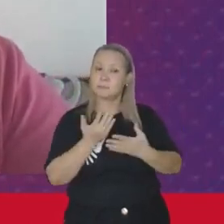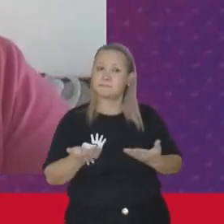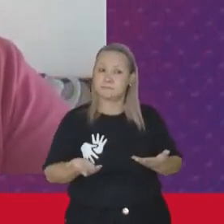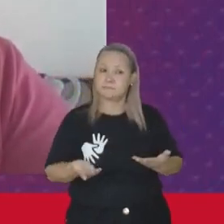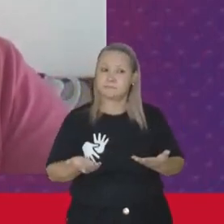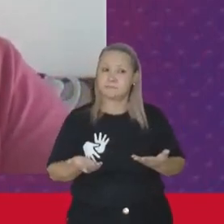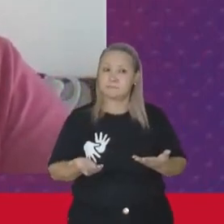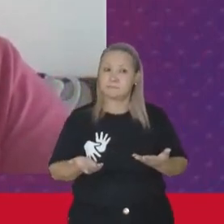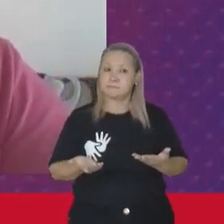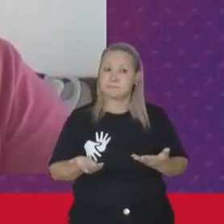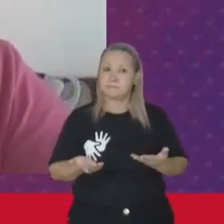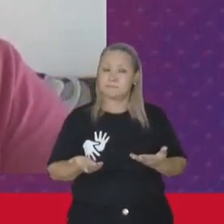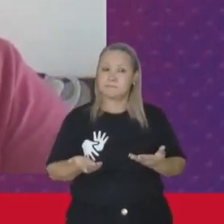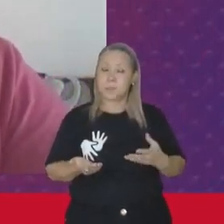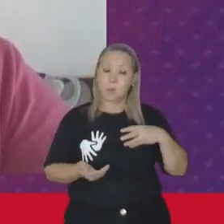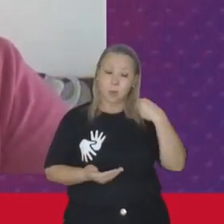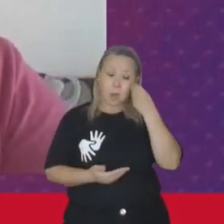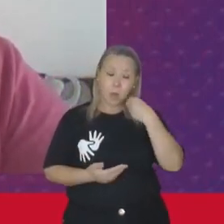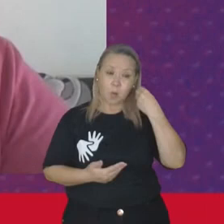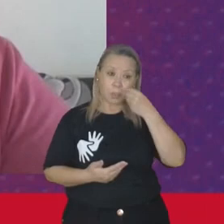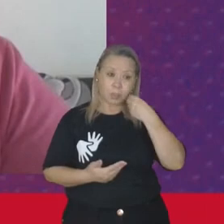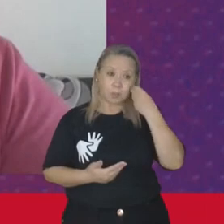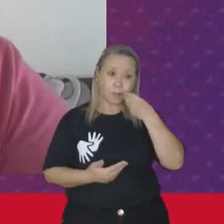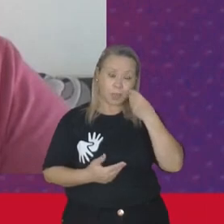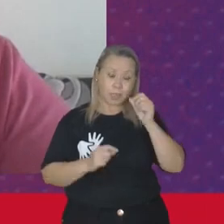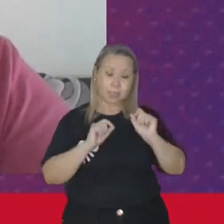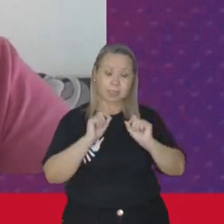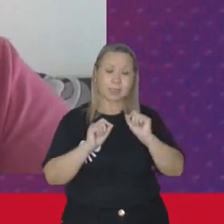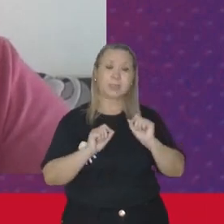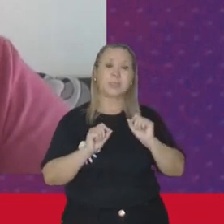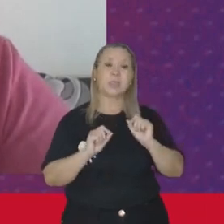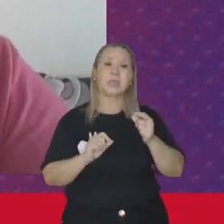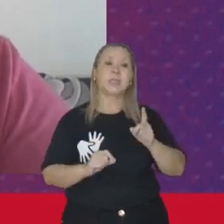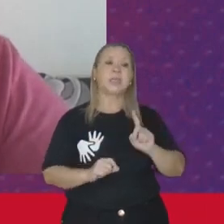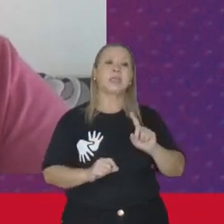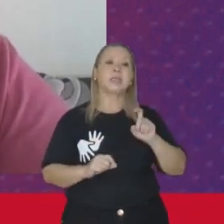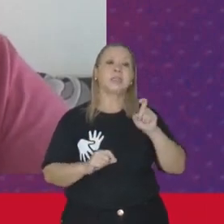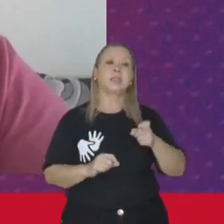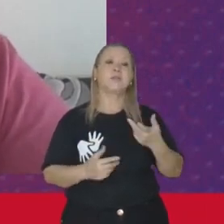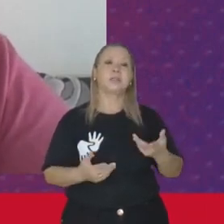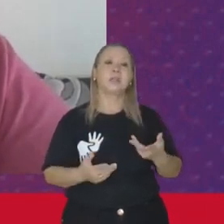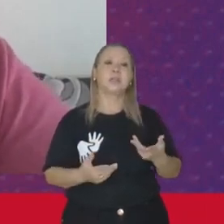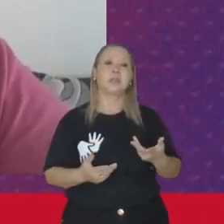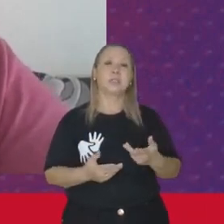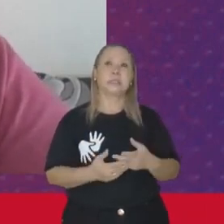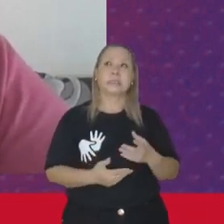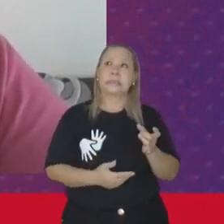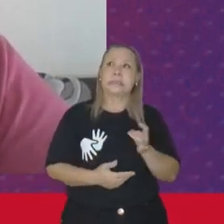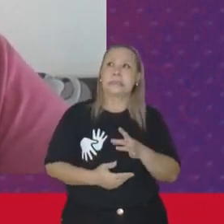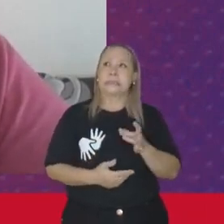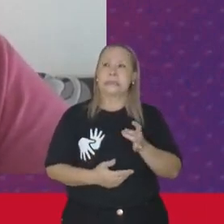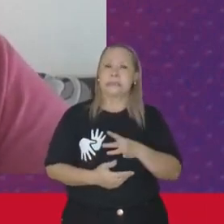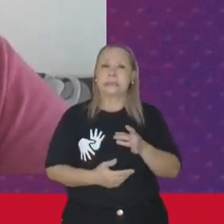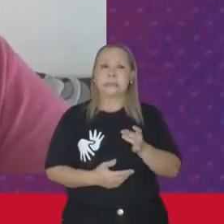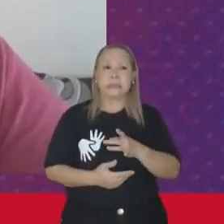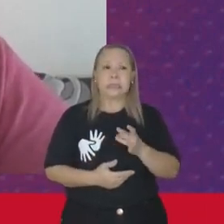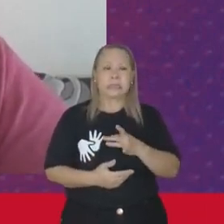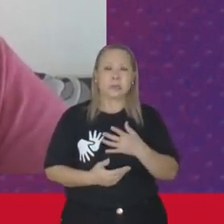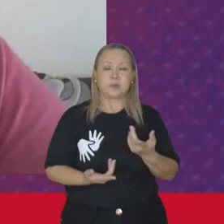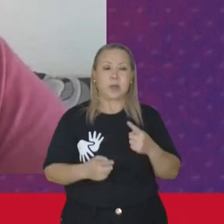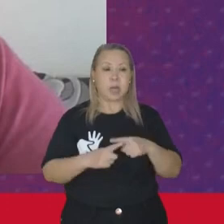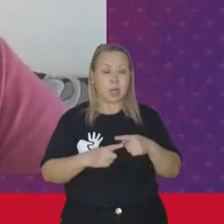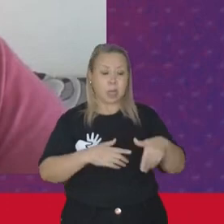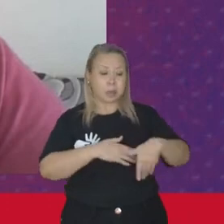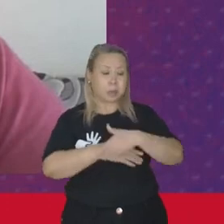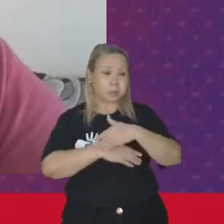uma experiência que não seja permeado pelo medo, que é o que